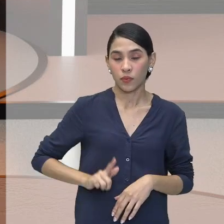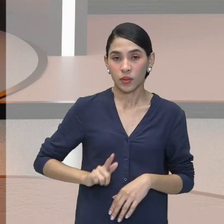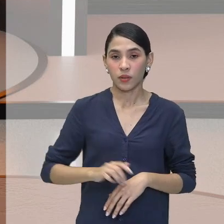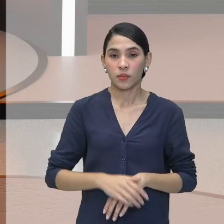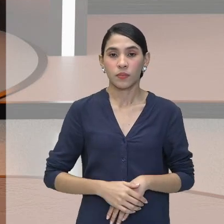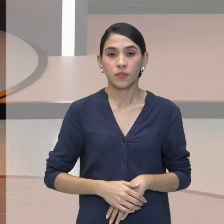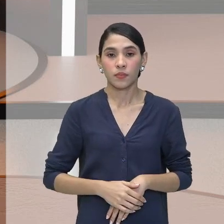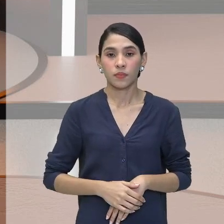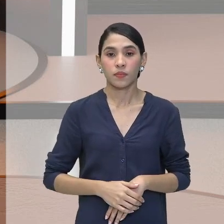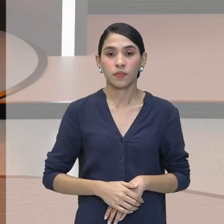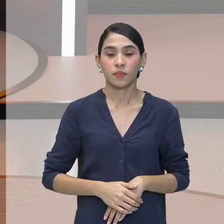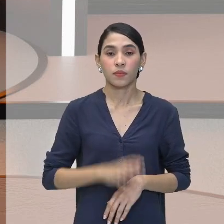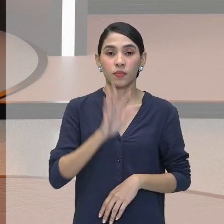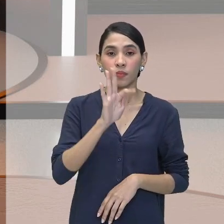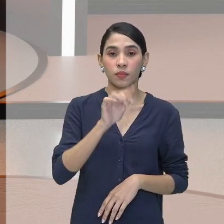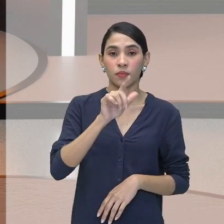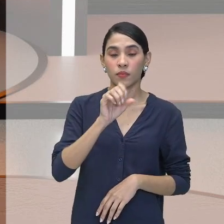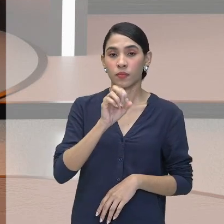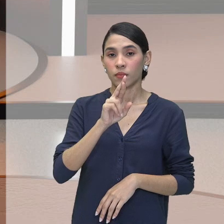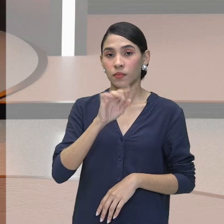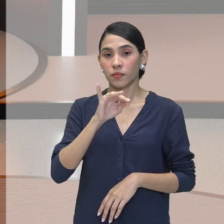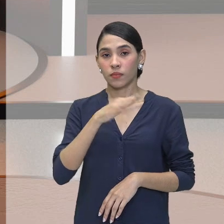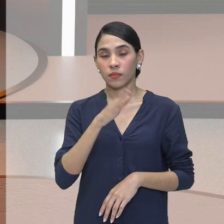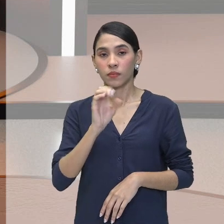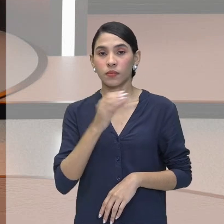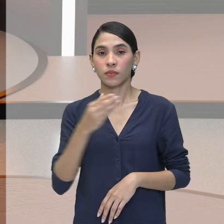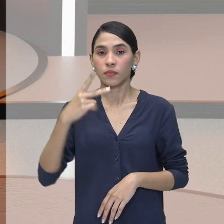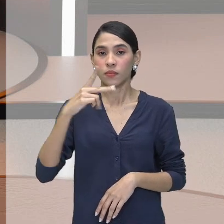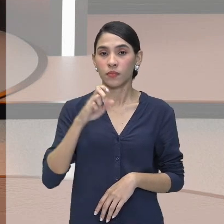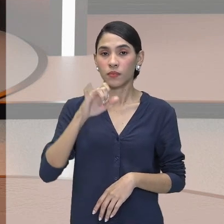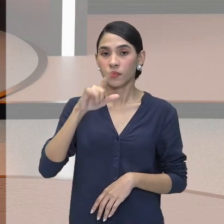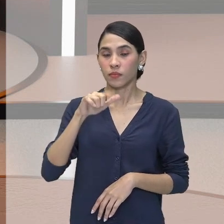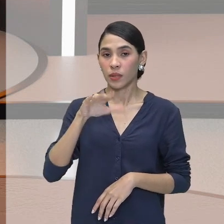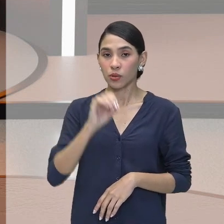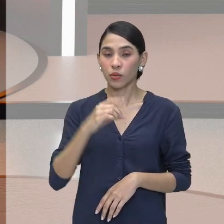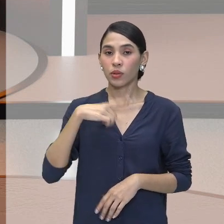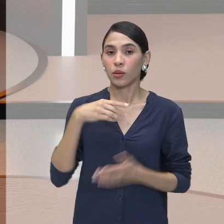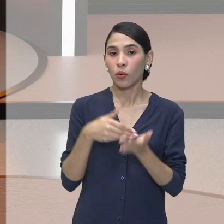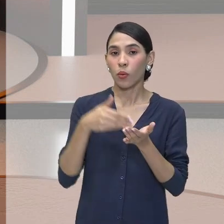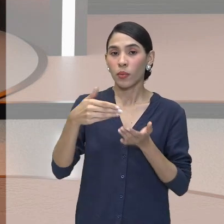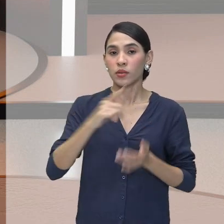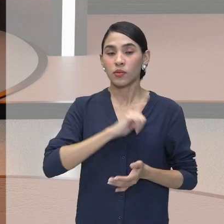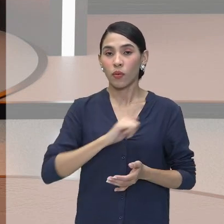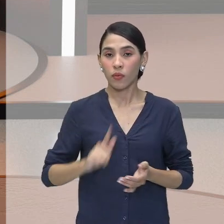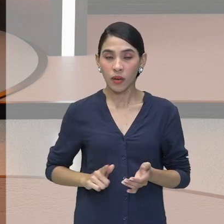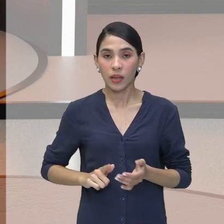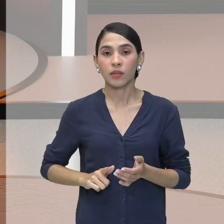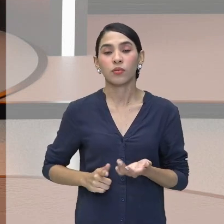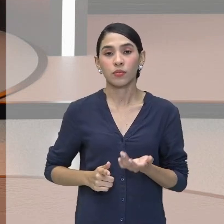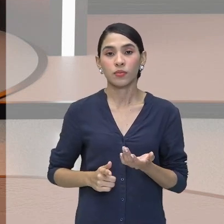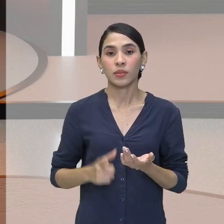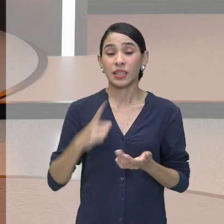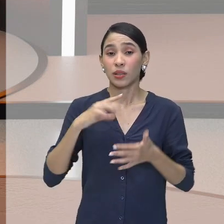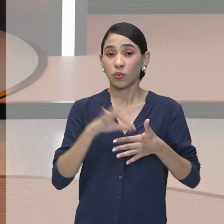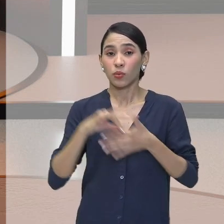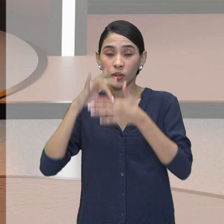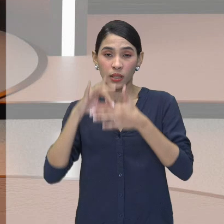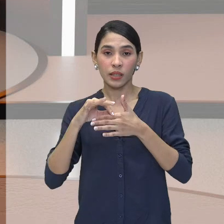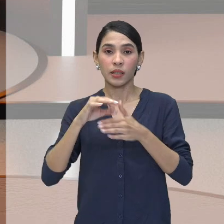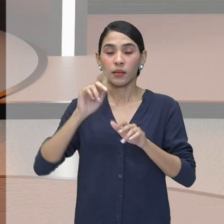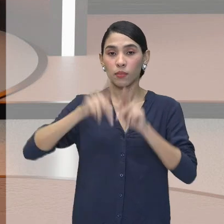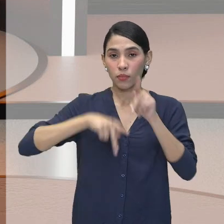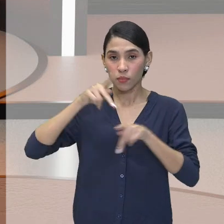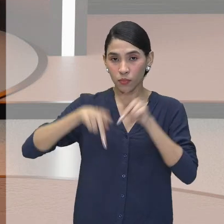quem? Do Floriano Peixoto, nós vamos ter o início de um governo liderado por civis, iniciando, se não me falha a memória, com o Prudente